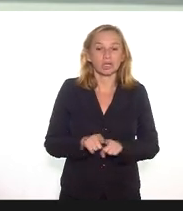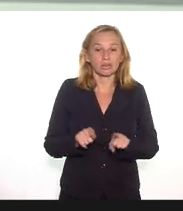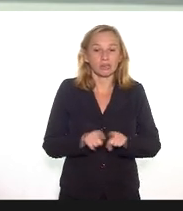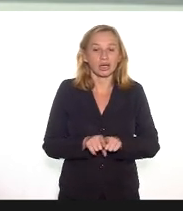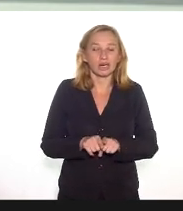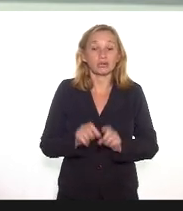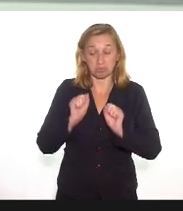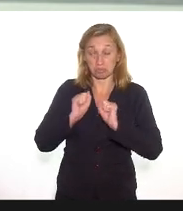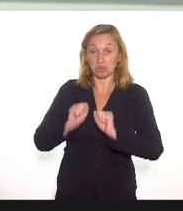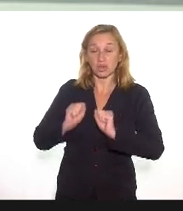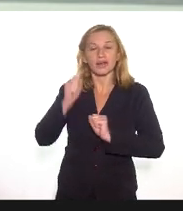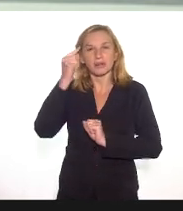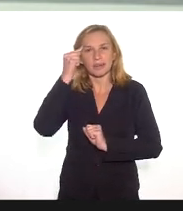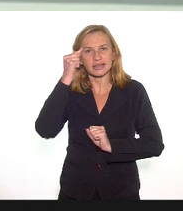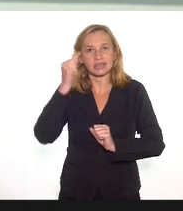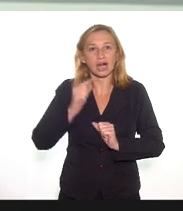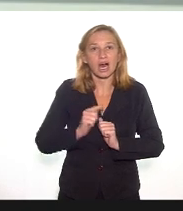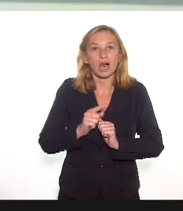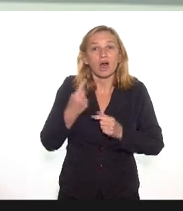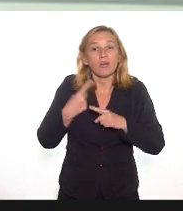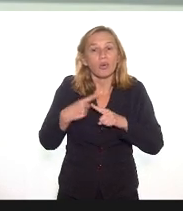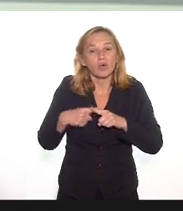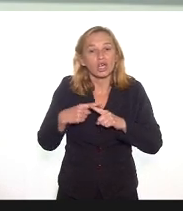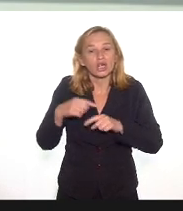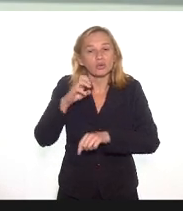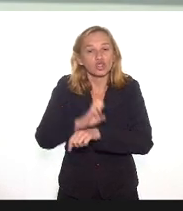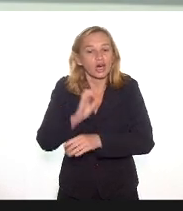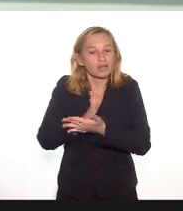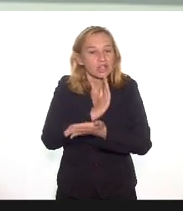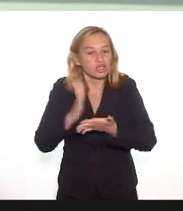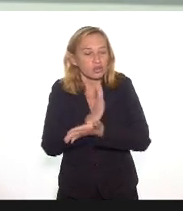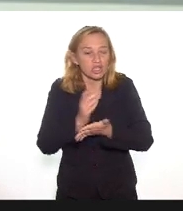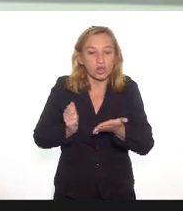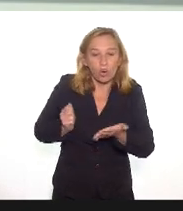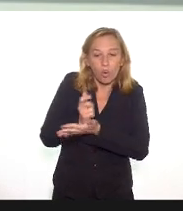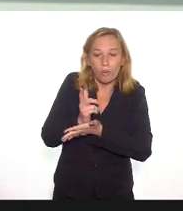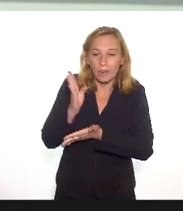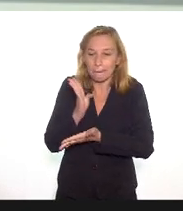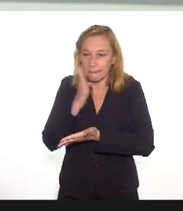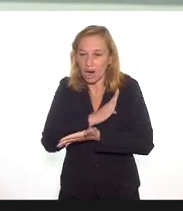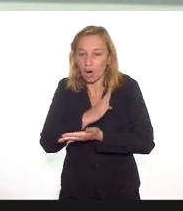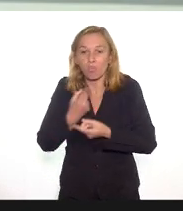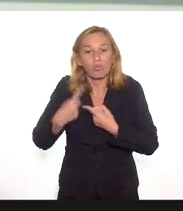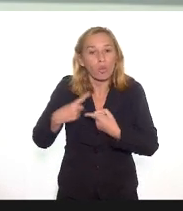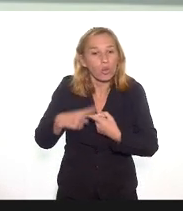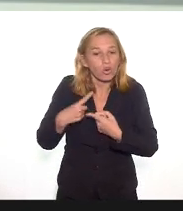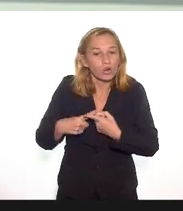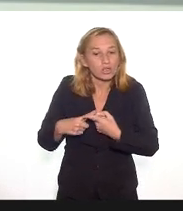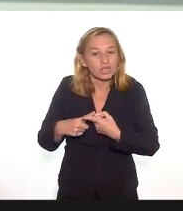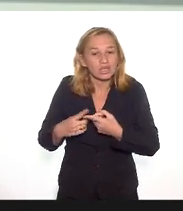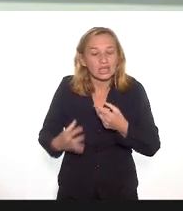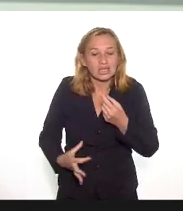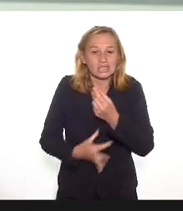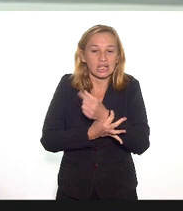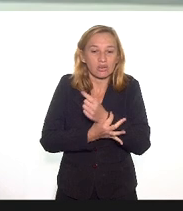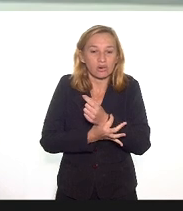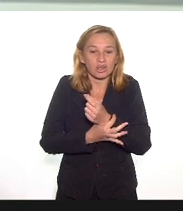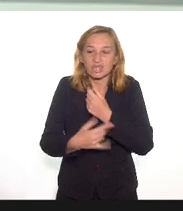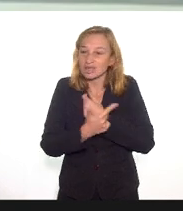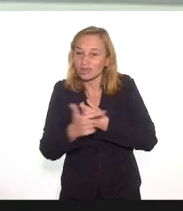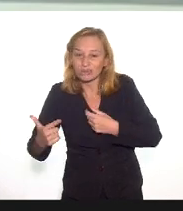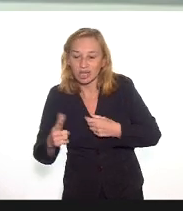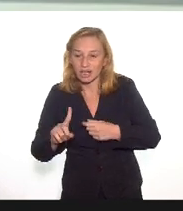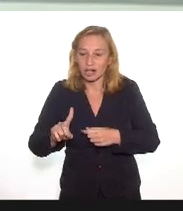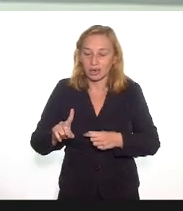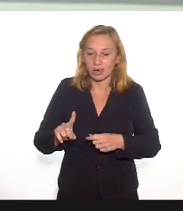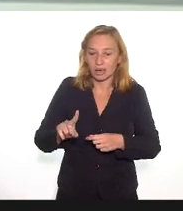se pudesse pensar, porque o Estado, às vezes, compra mal, porque ele traz uma insegurança muito grande para os fornecedores. Eu,